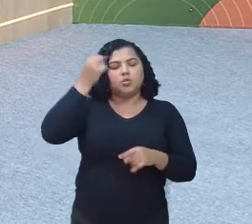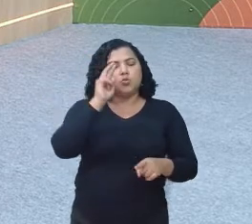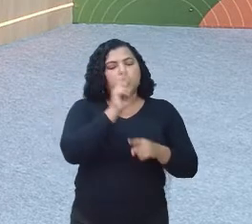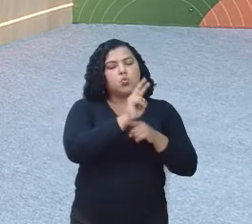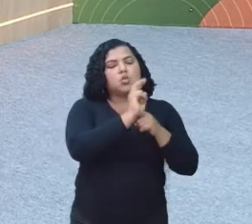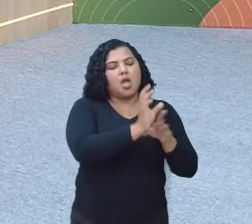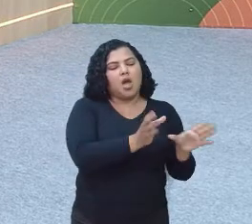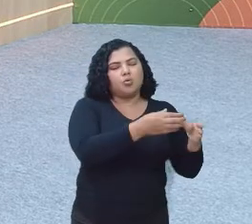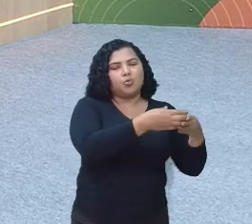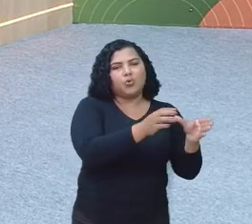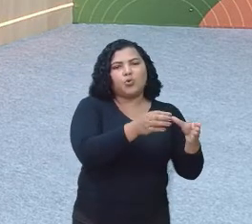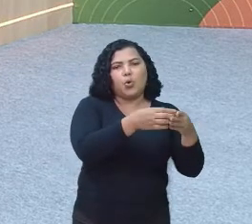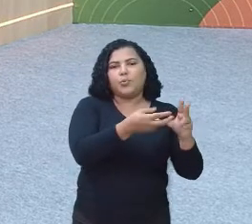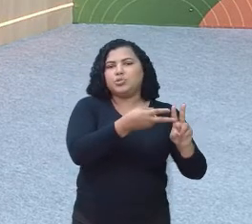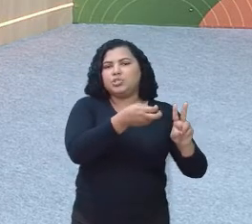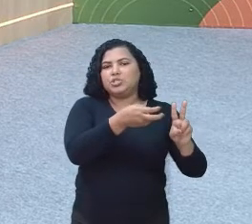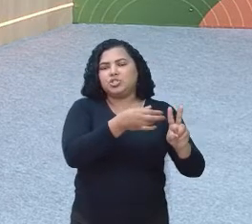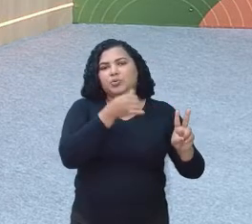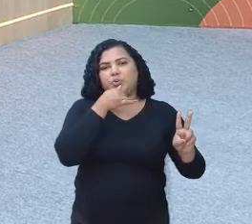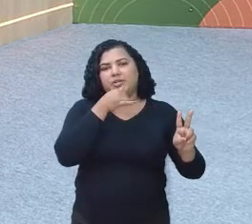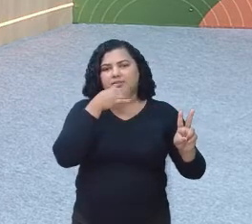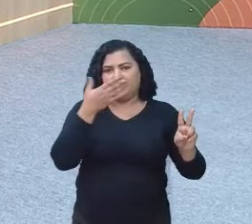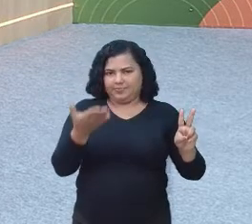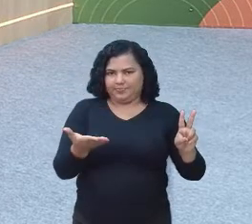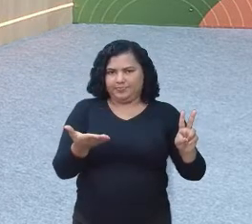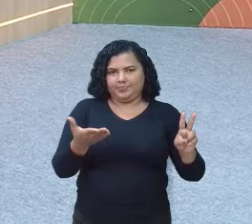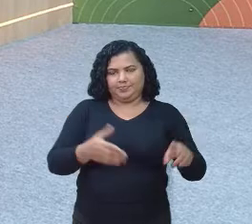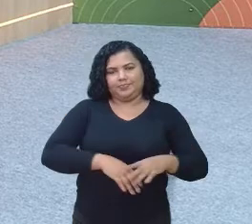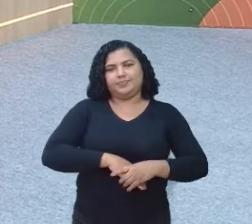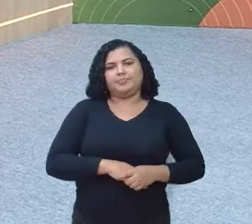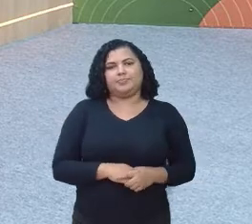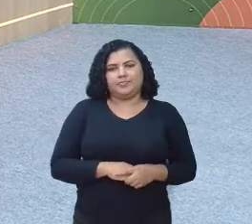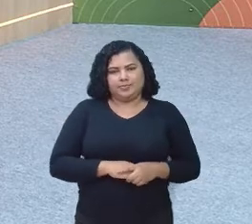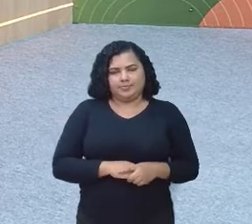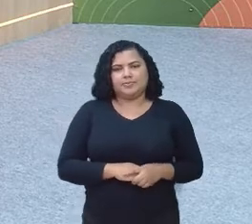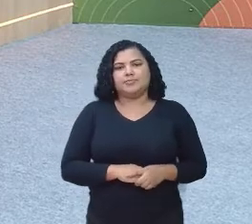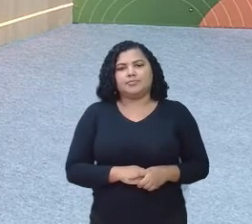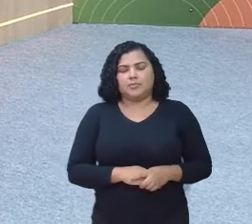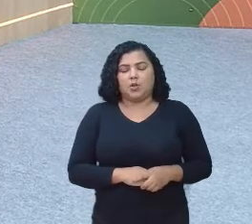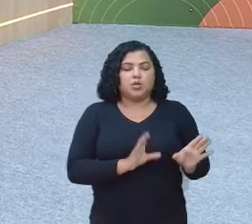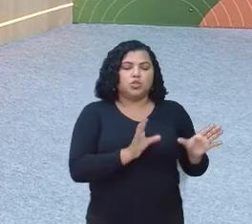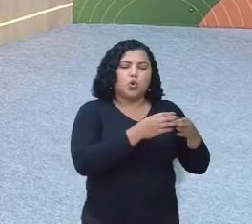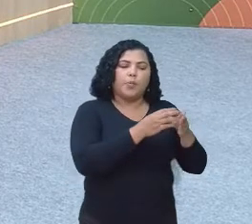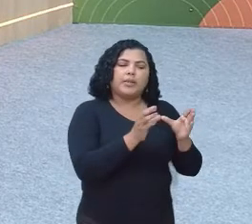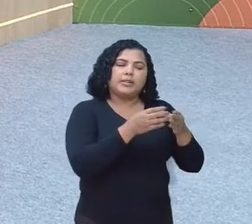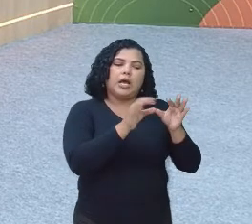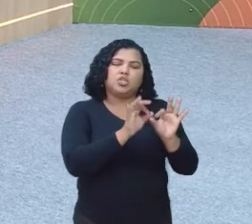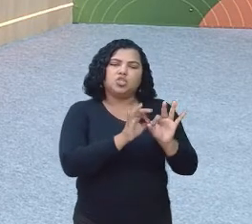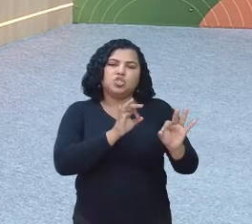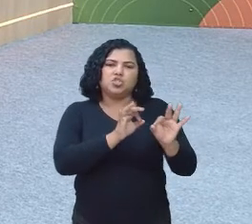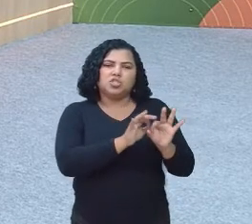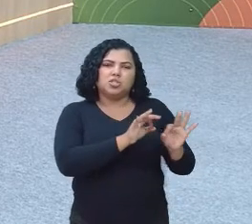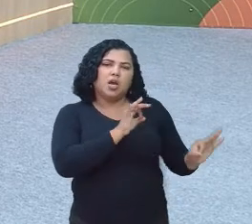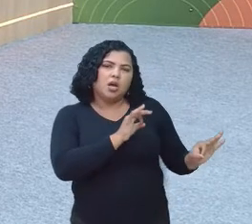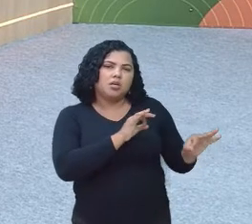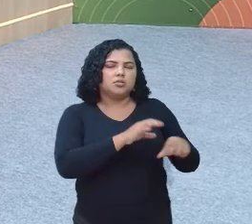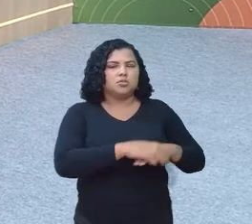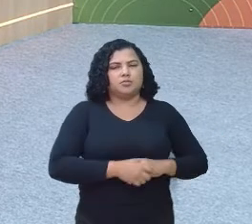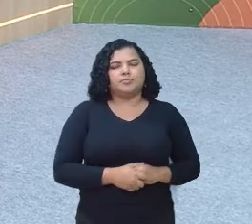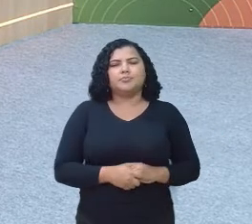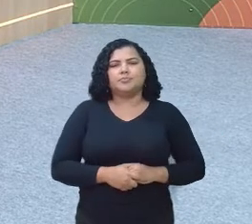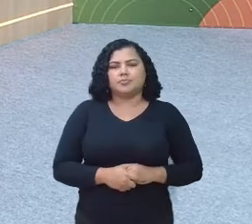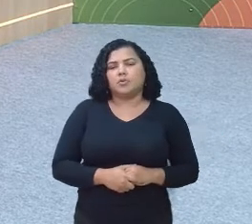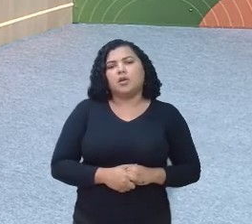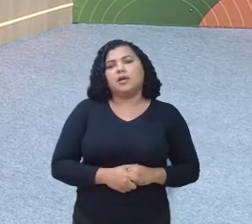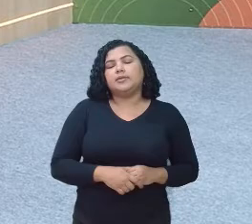de questões maiores, como a preservação dos indígenas, por exemplo, né? A preservação de comunidades afastadas dos meios urbanos, né? A